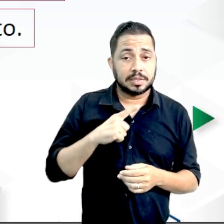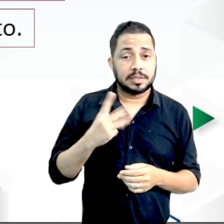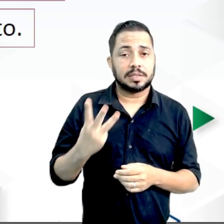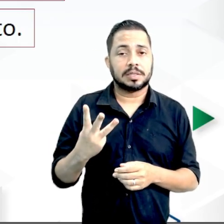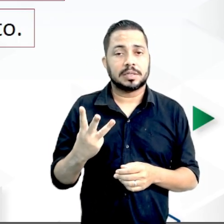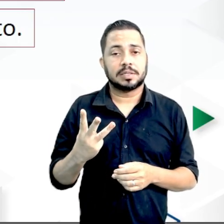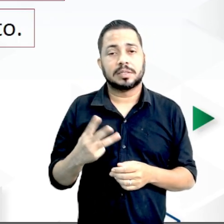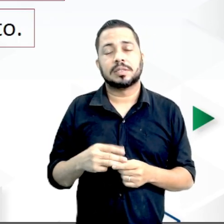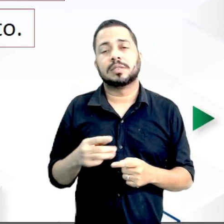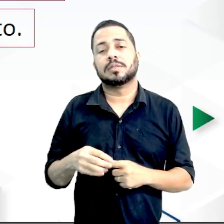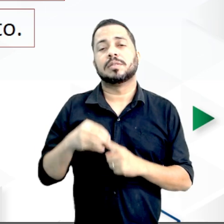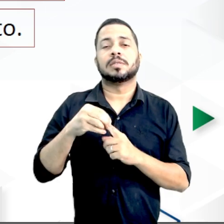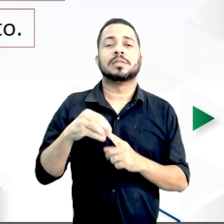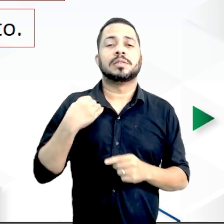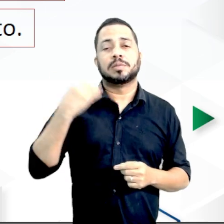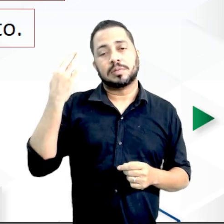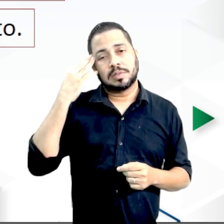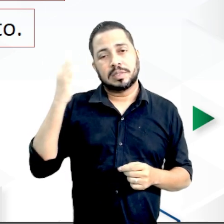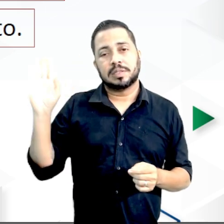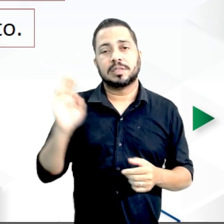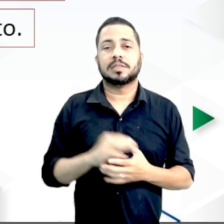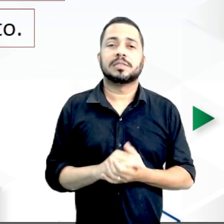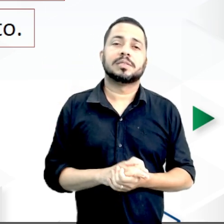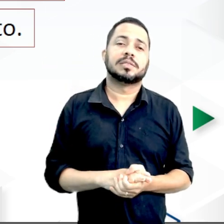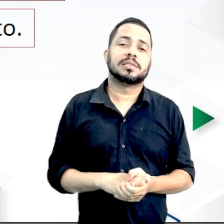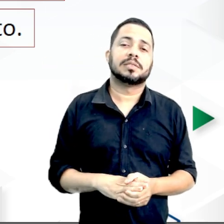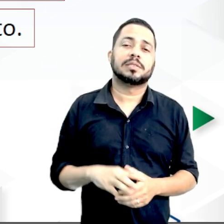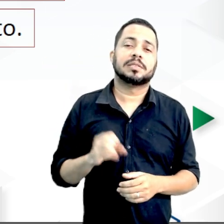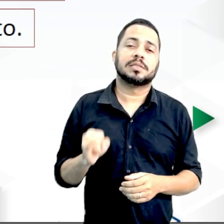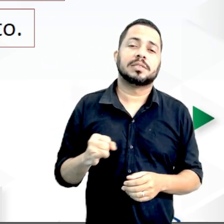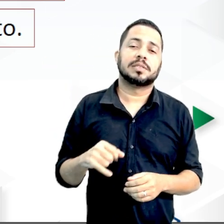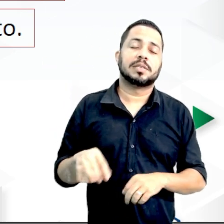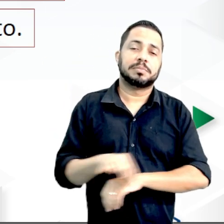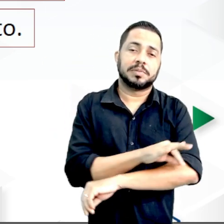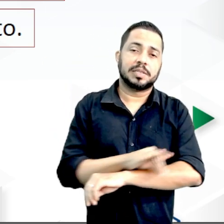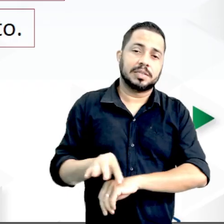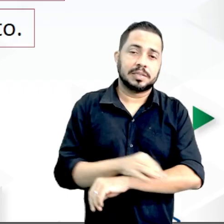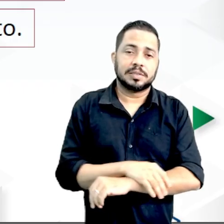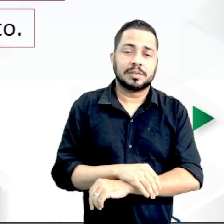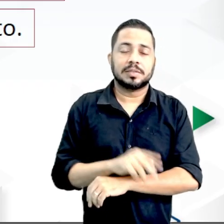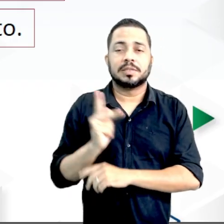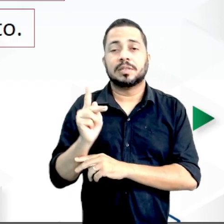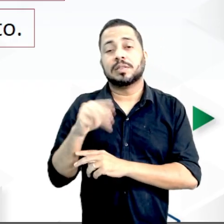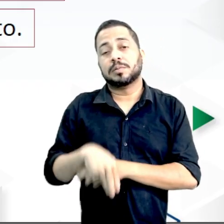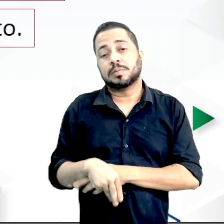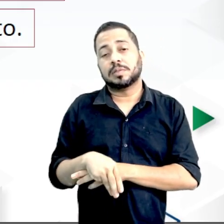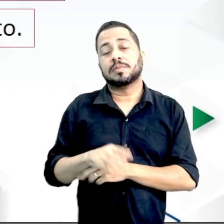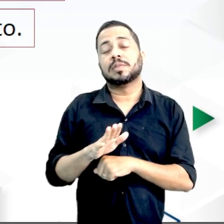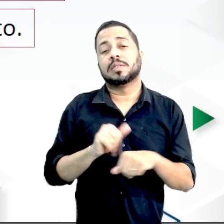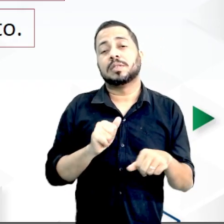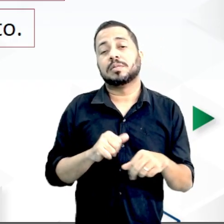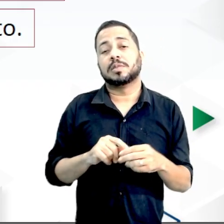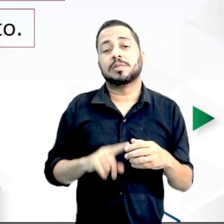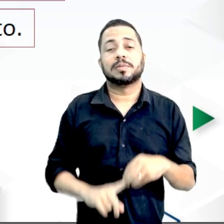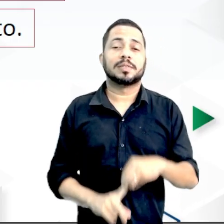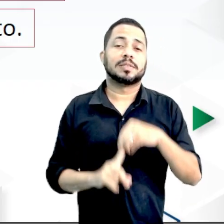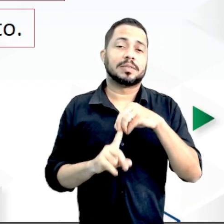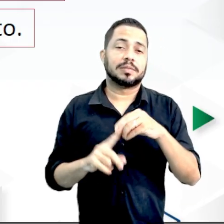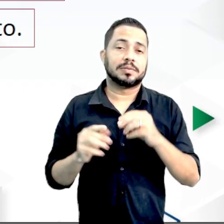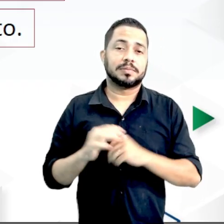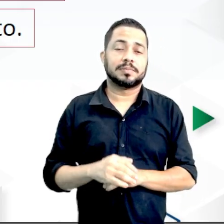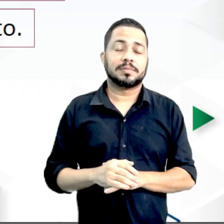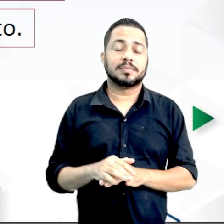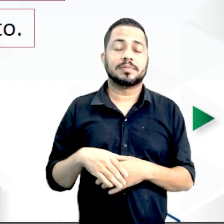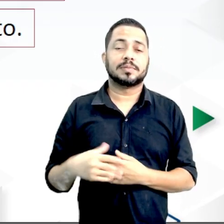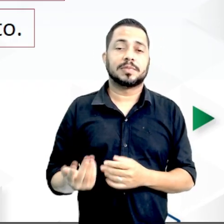porque eu não sei se são centímetros, eu não sei se são metros, se são quilômetros, então nós vamos chamar de unidades, tá bom?